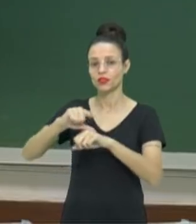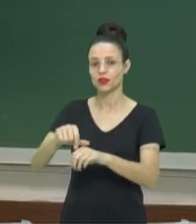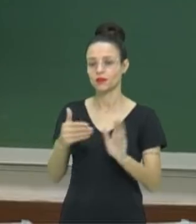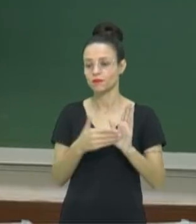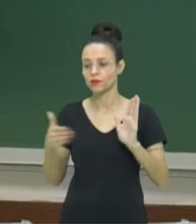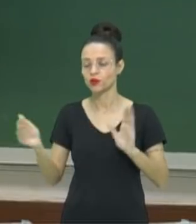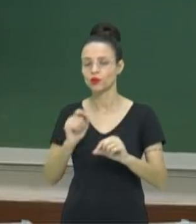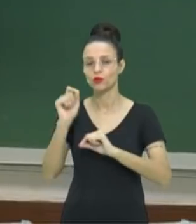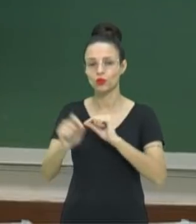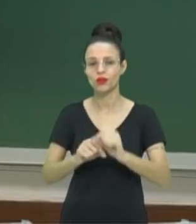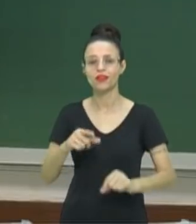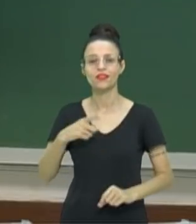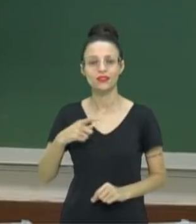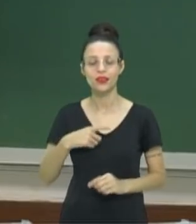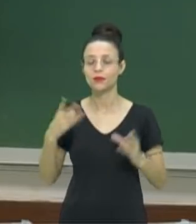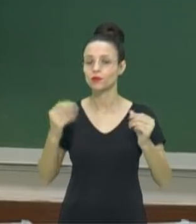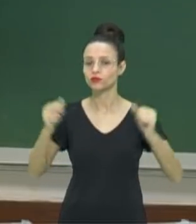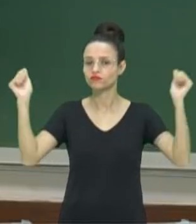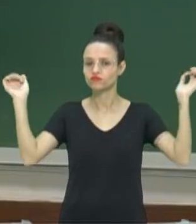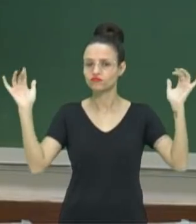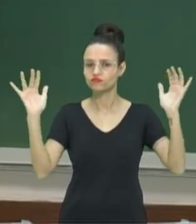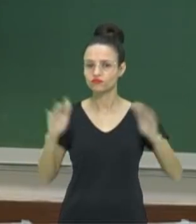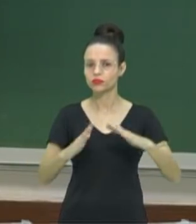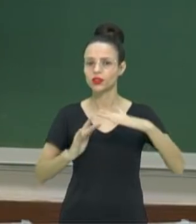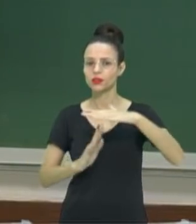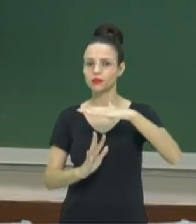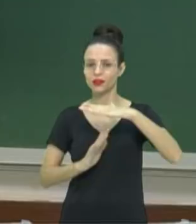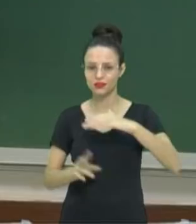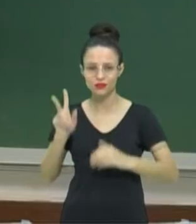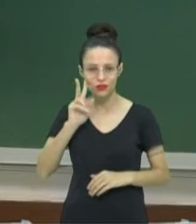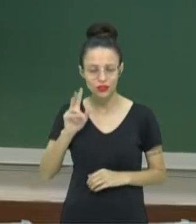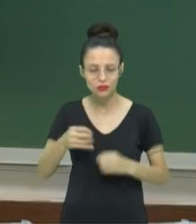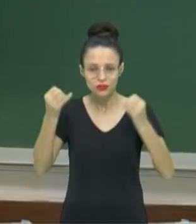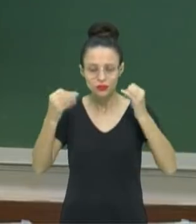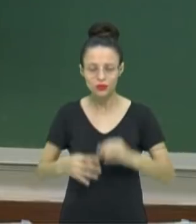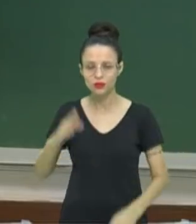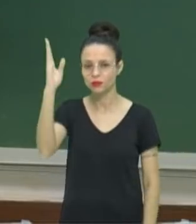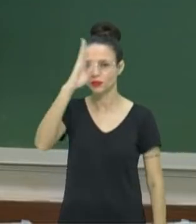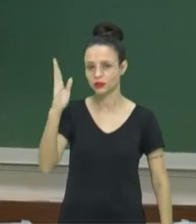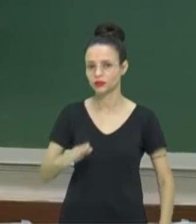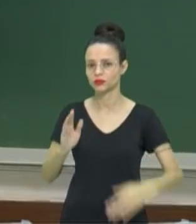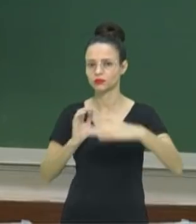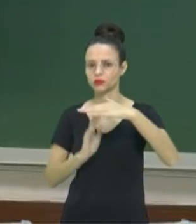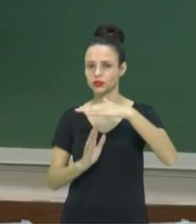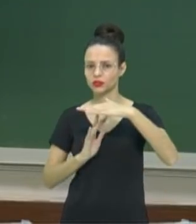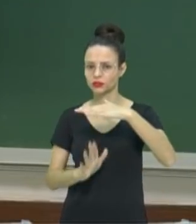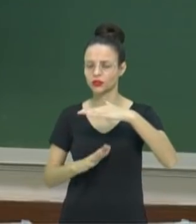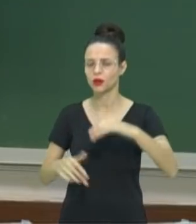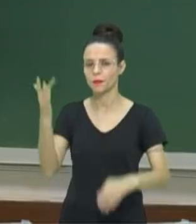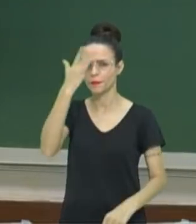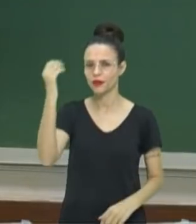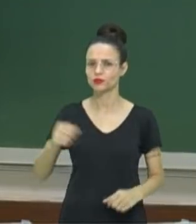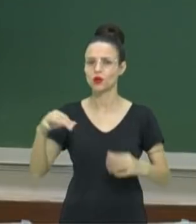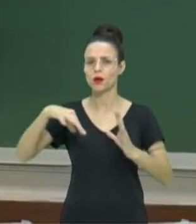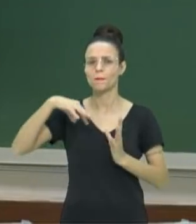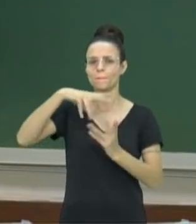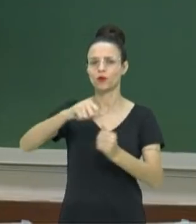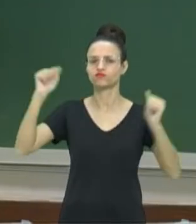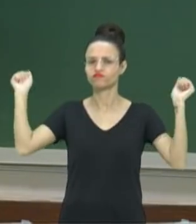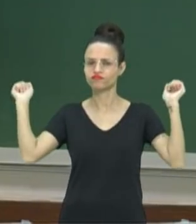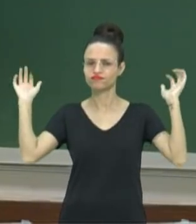um grande fluxo de imigrantes. Lembra quando a gente falou da imigração para o Brasil de pessoas de diversas partes do